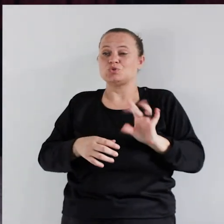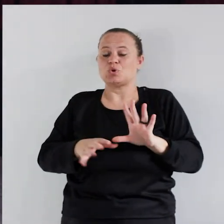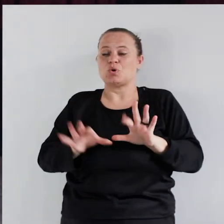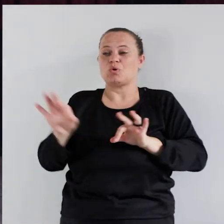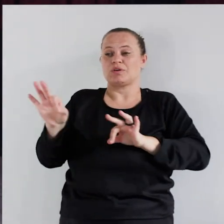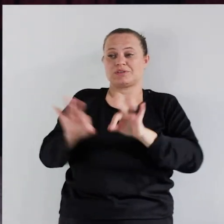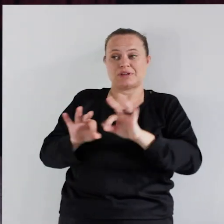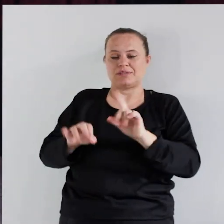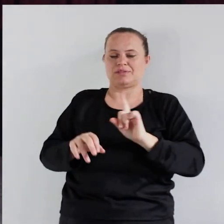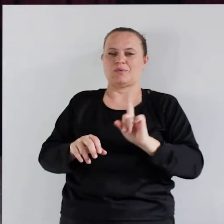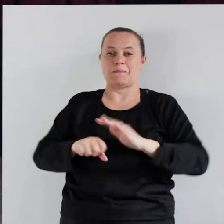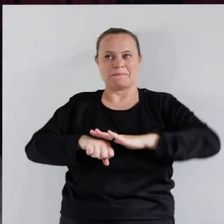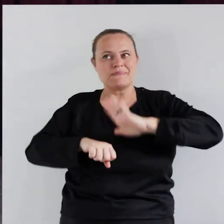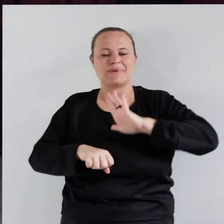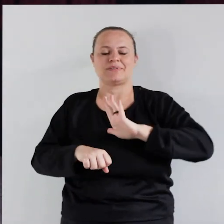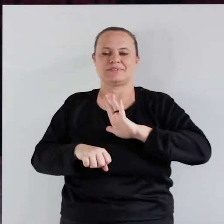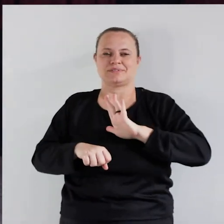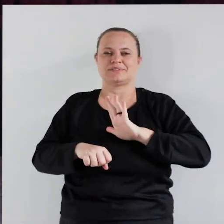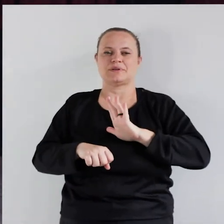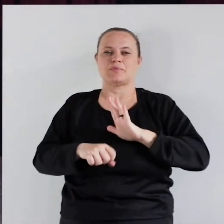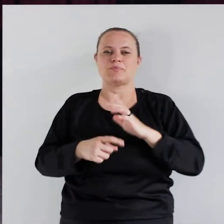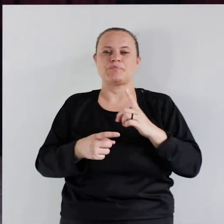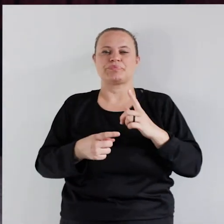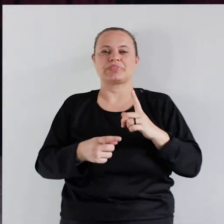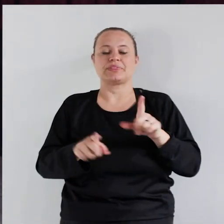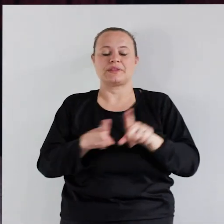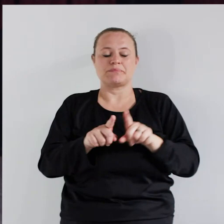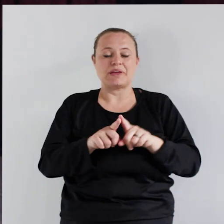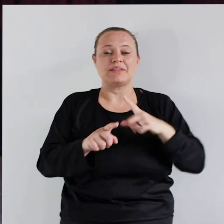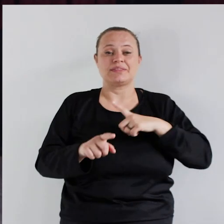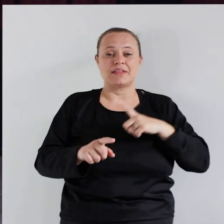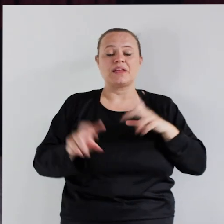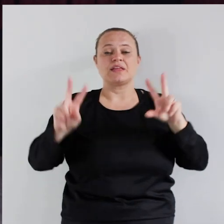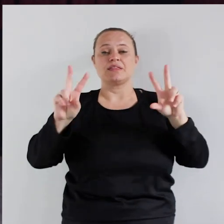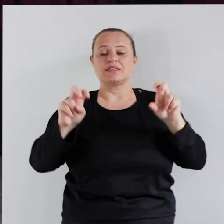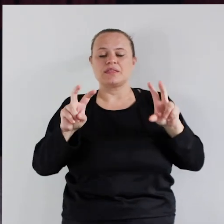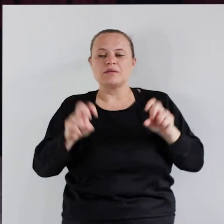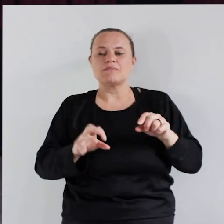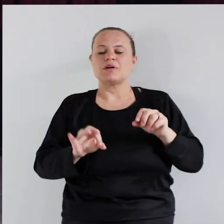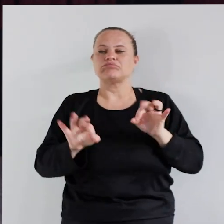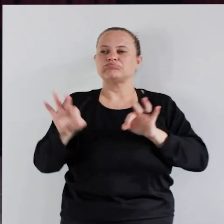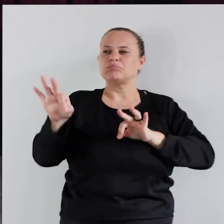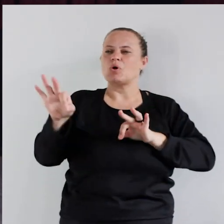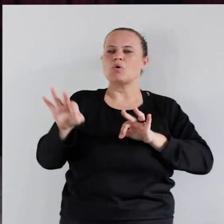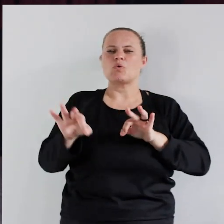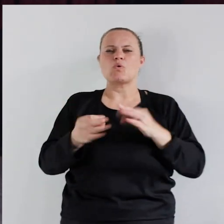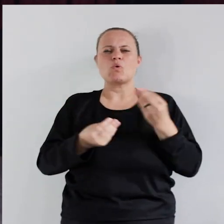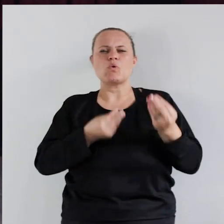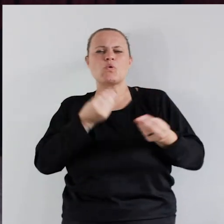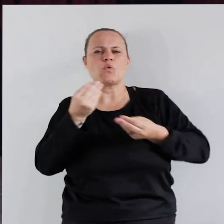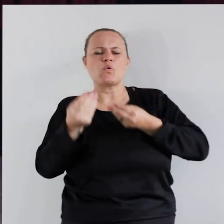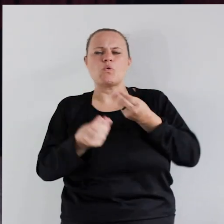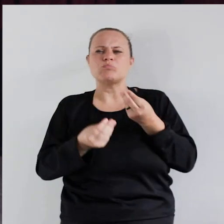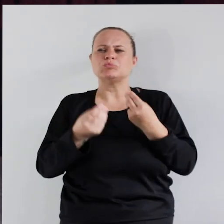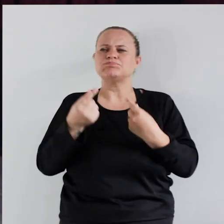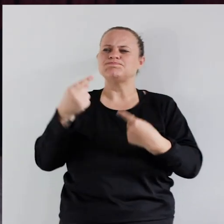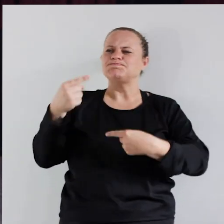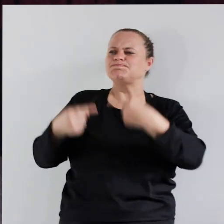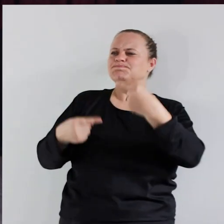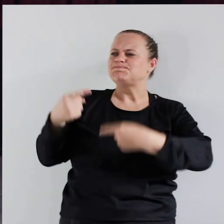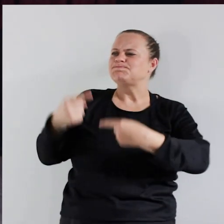de olhar realmente o campo da cultura, não só a organização cultural, e a articulação, que é uma questão que a gente